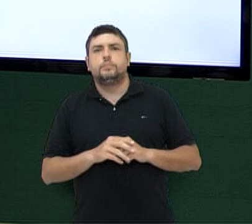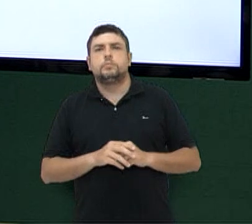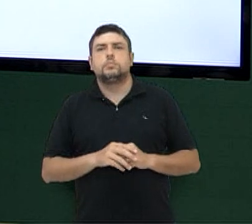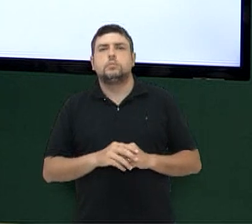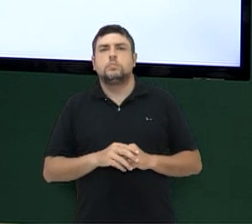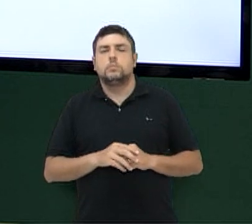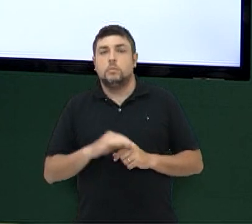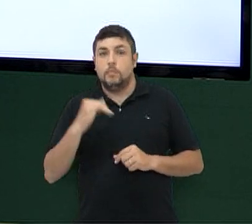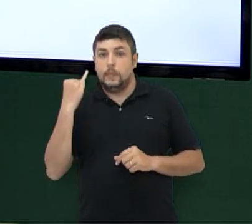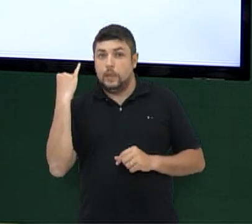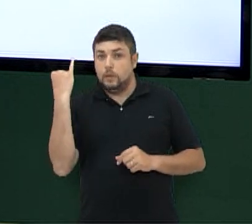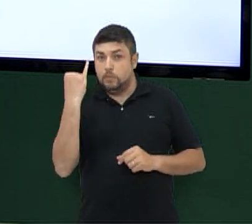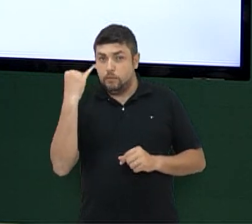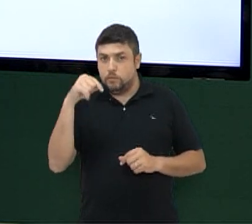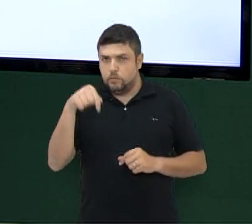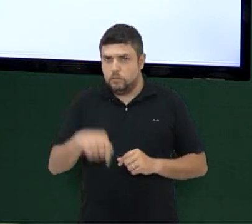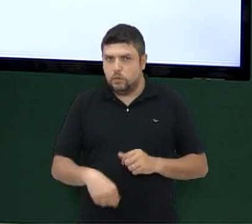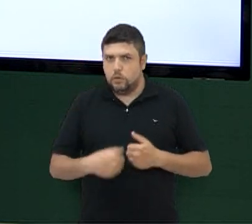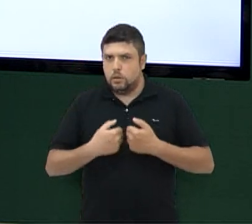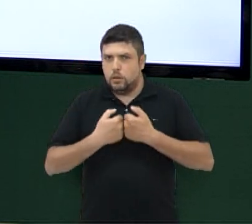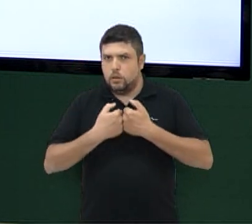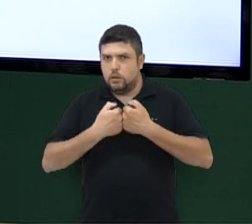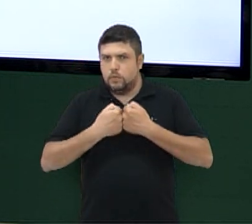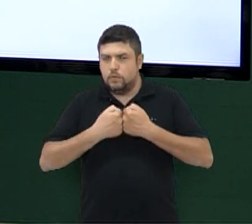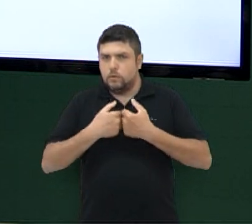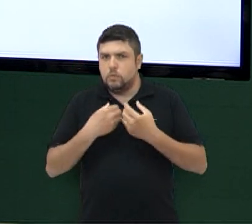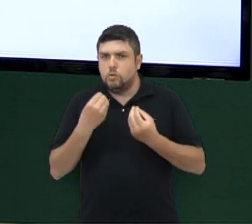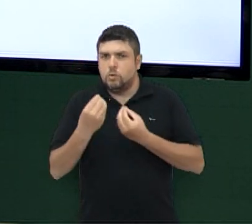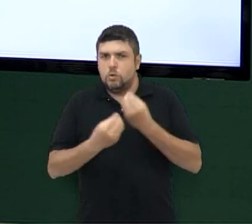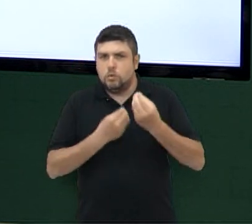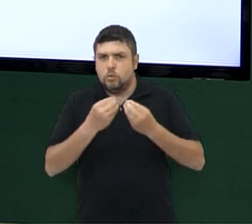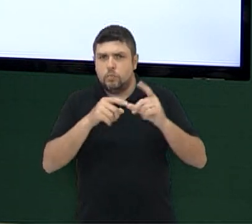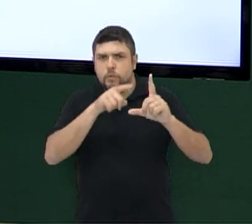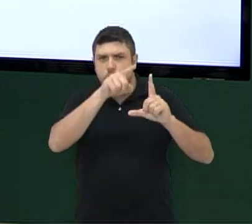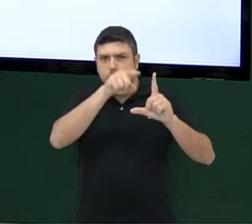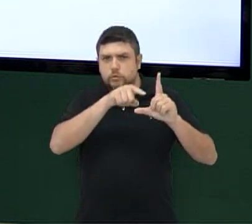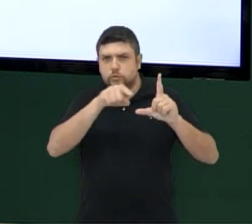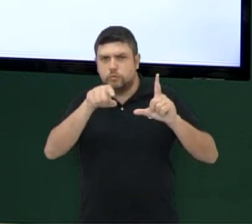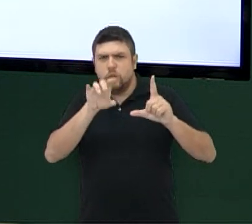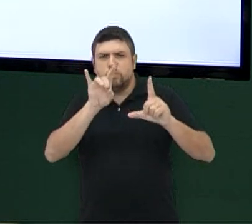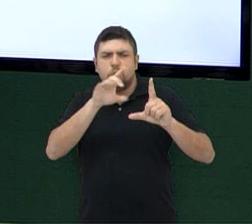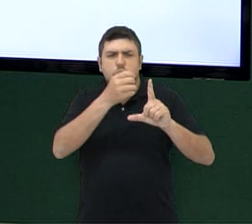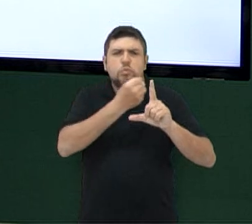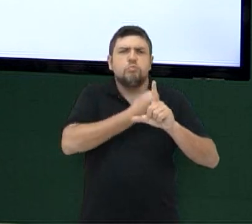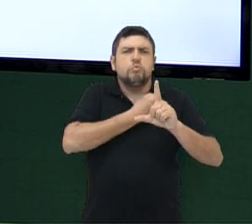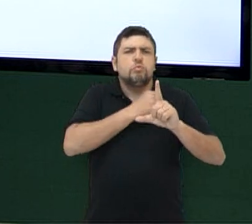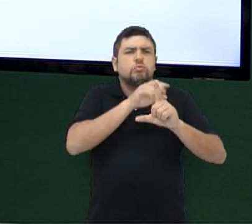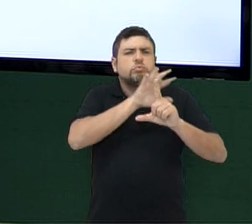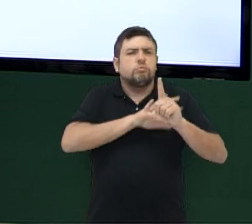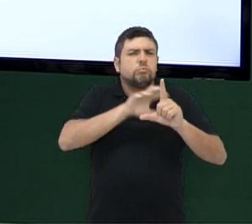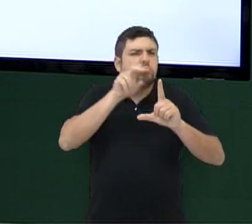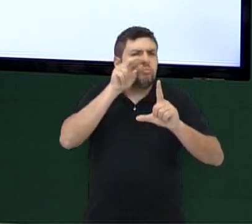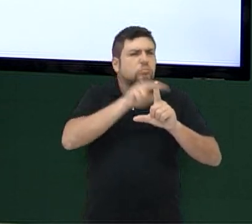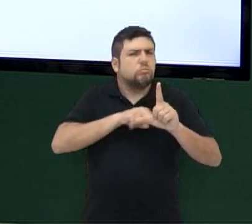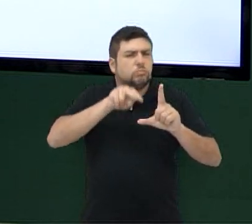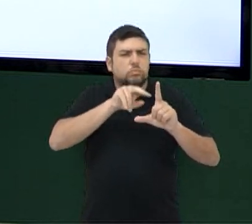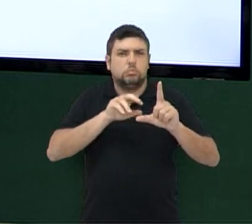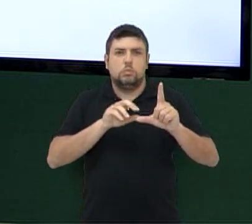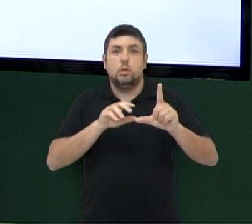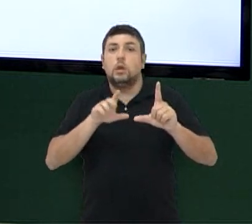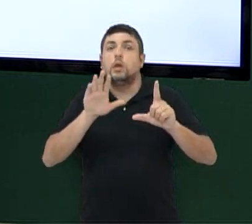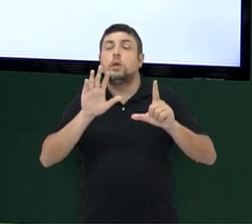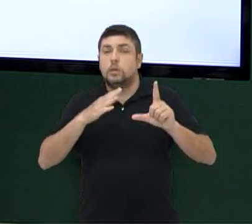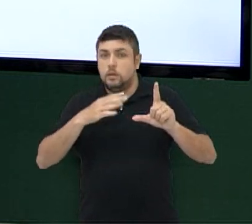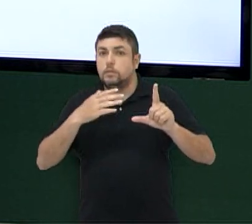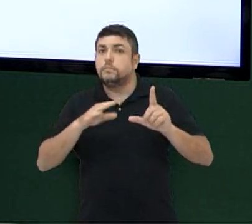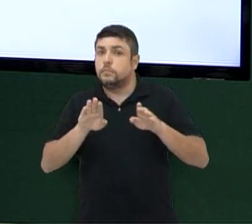que aqui em física a gente analise o esboço do gráfico, a cara dele. Não os números em si, mas a cara dele, certo? Então,